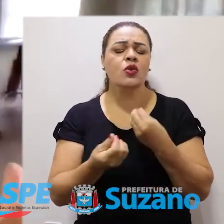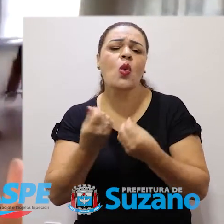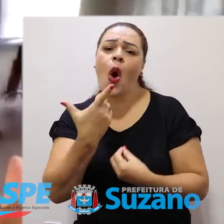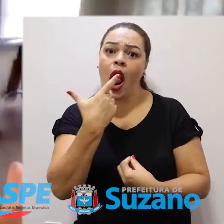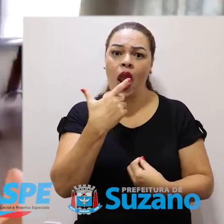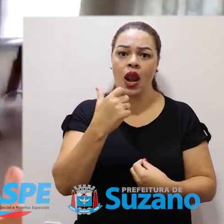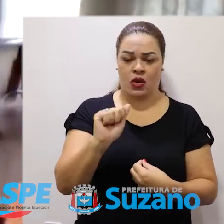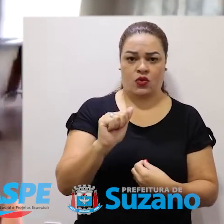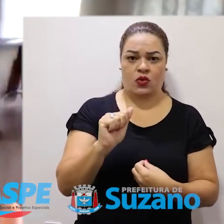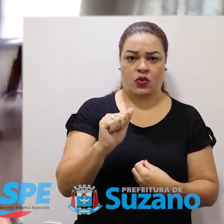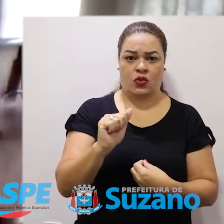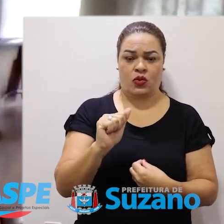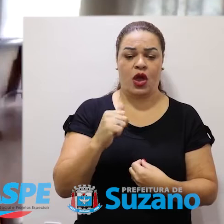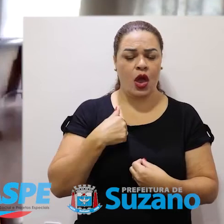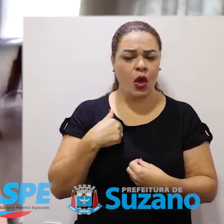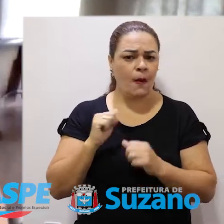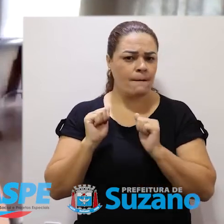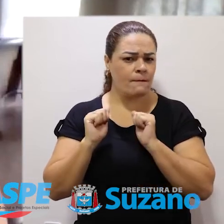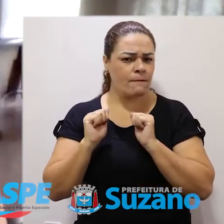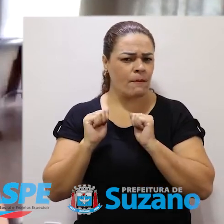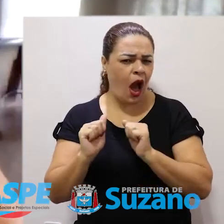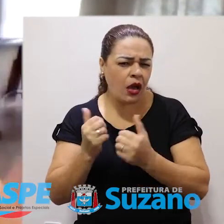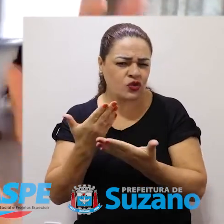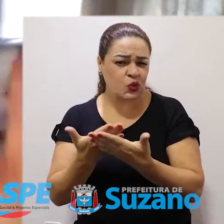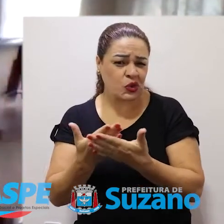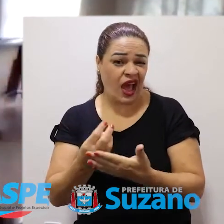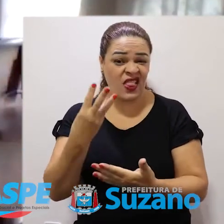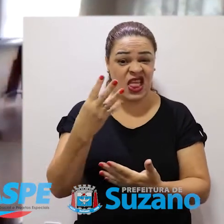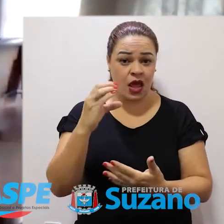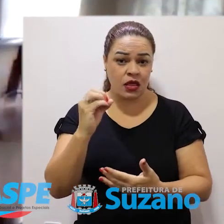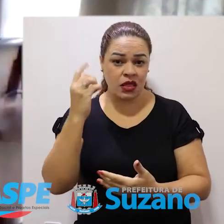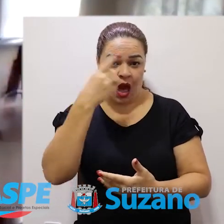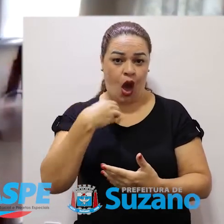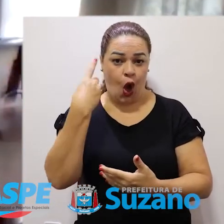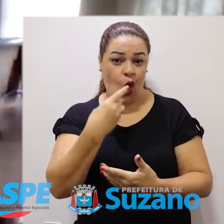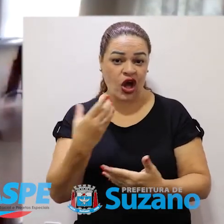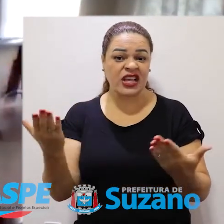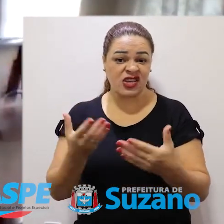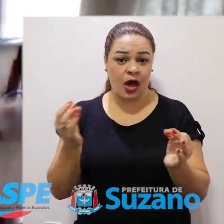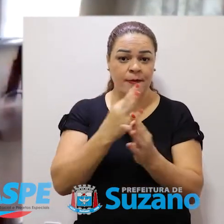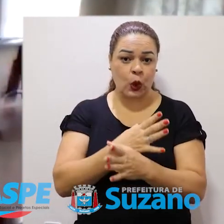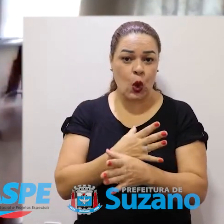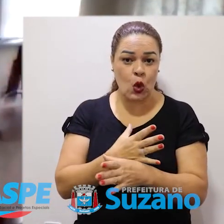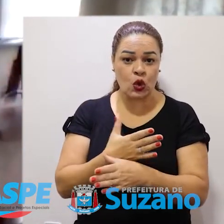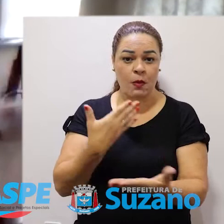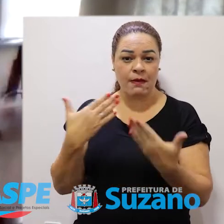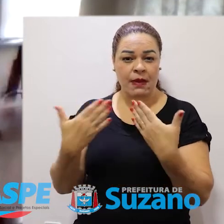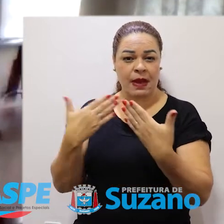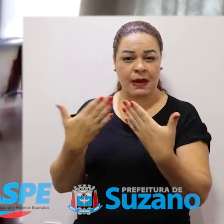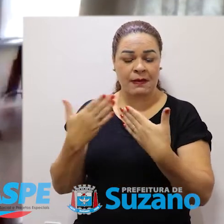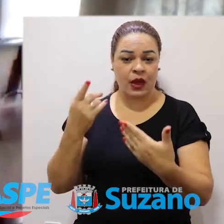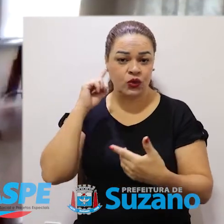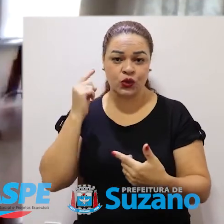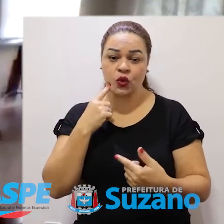Como idioma, eu posso fazer um curso de 30 horas e dizer assim, agora eu sei língua de sinais e vou conversar com o surdo? Não, você não aprende inglês em 30 horas,